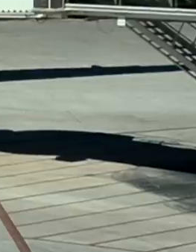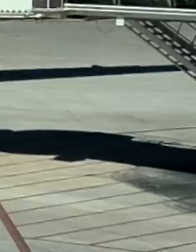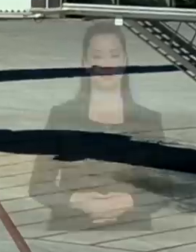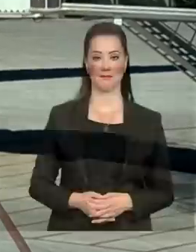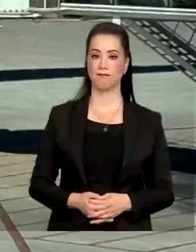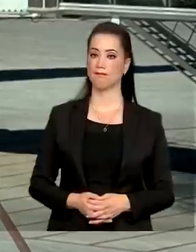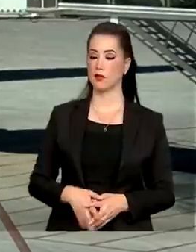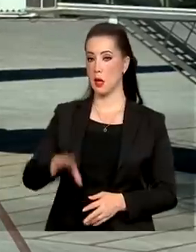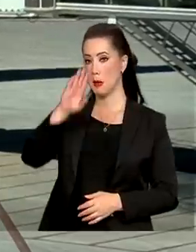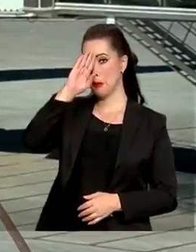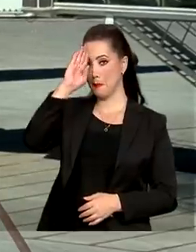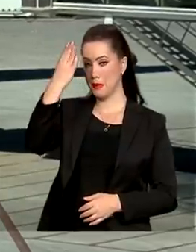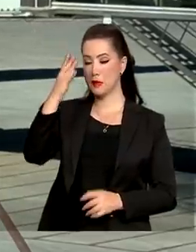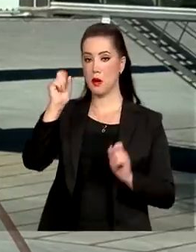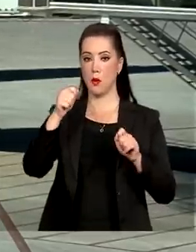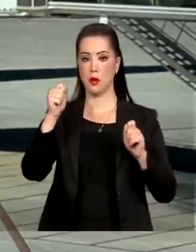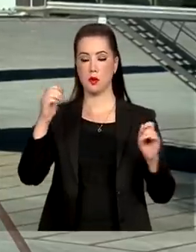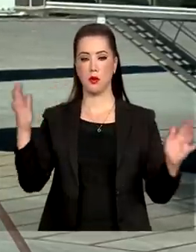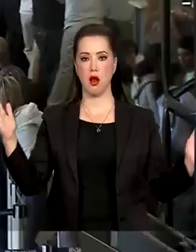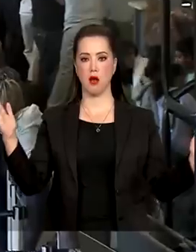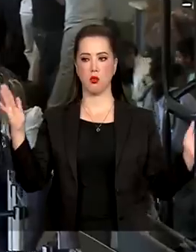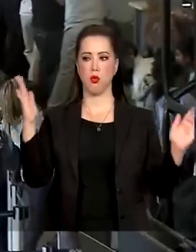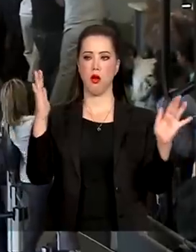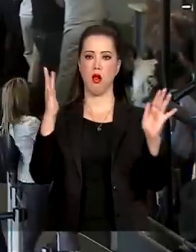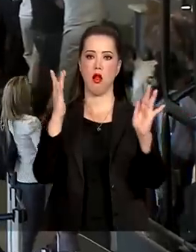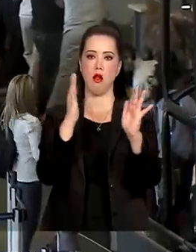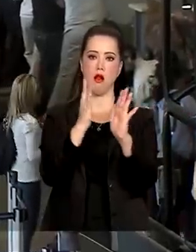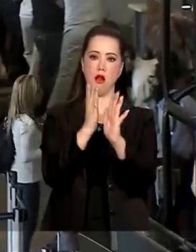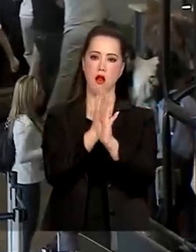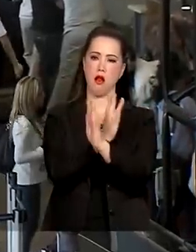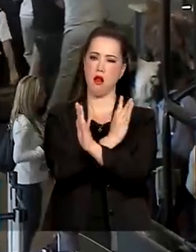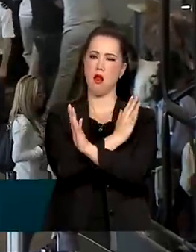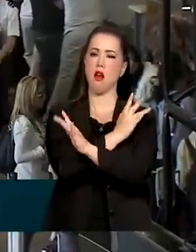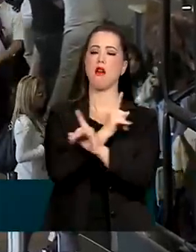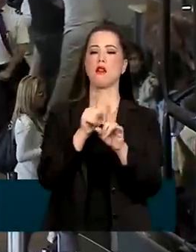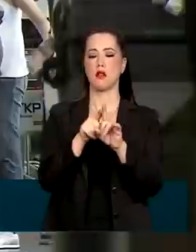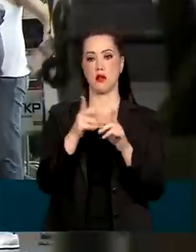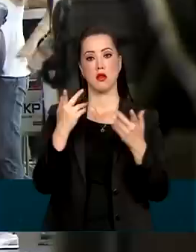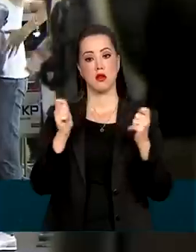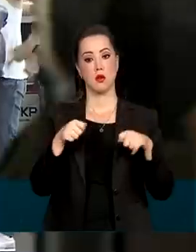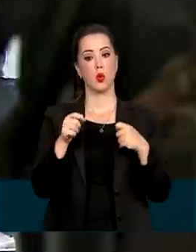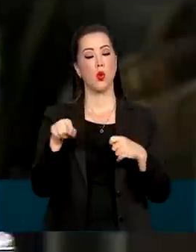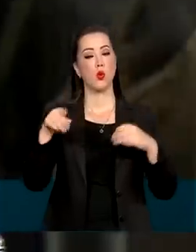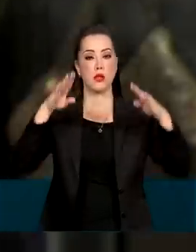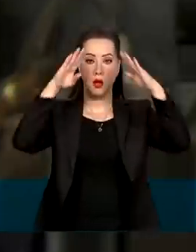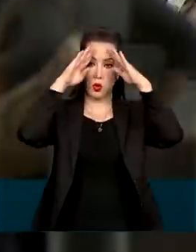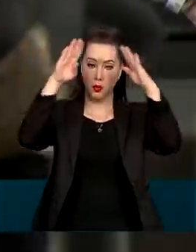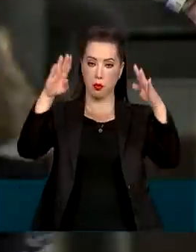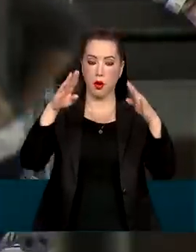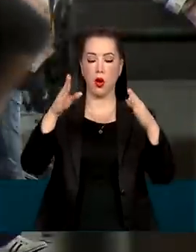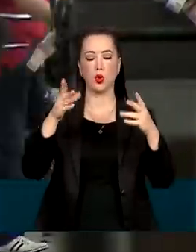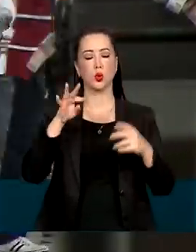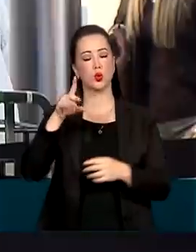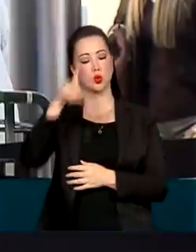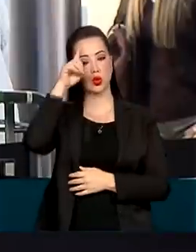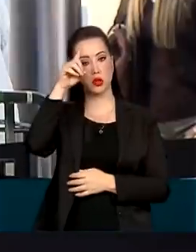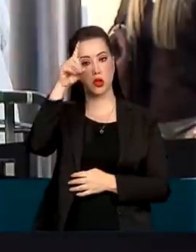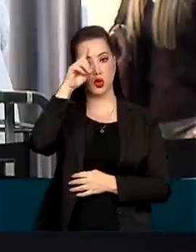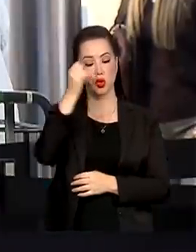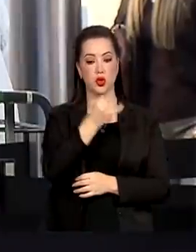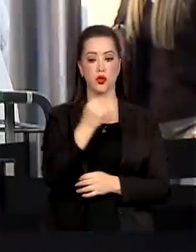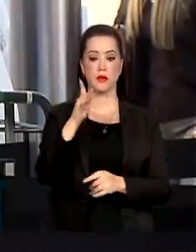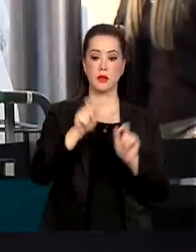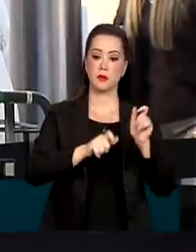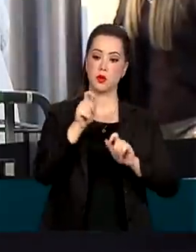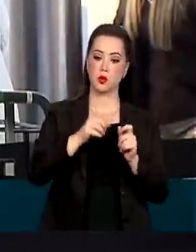principal porta de entrada e saída do país os aeroportos brasileiros movimentam dezenas de milhões de pessoas por ano e bilhões